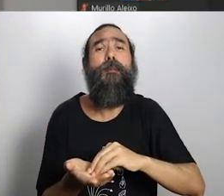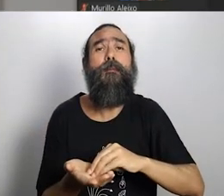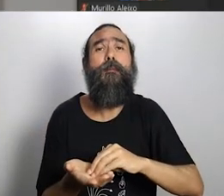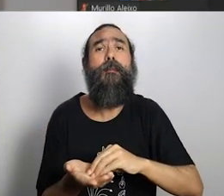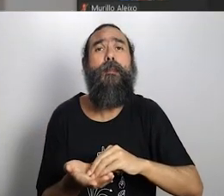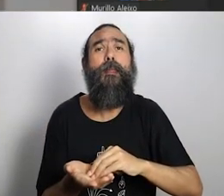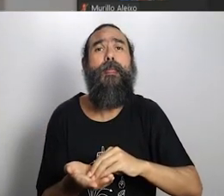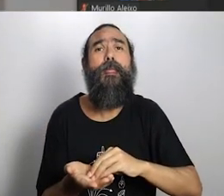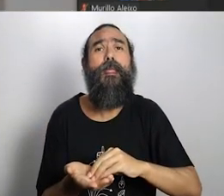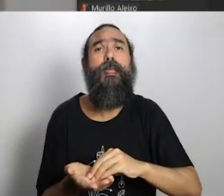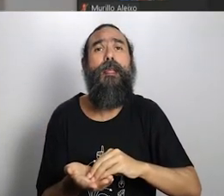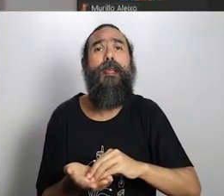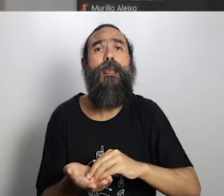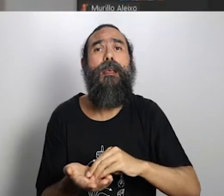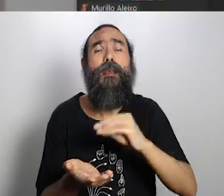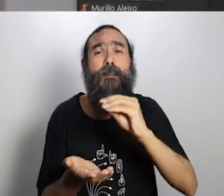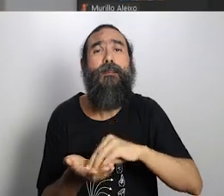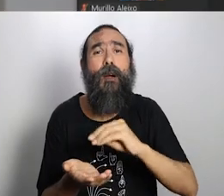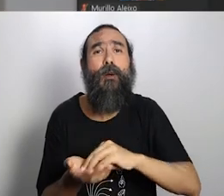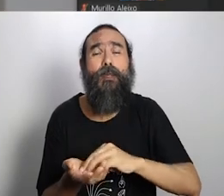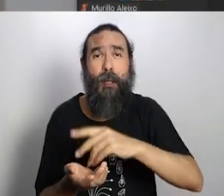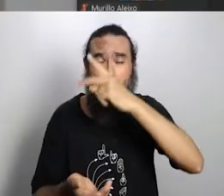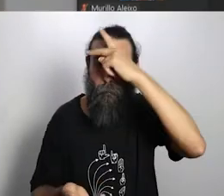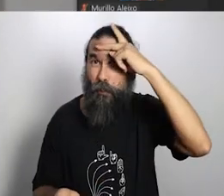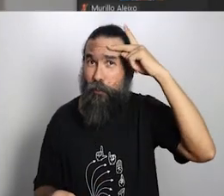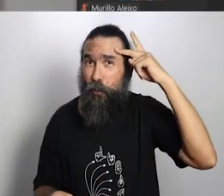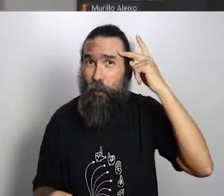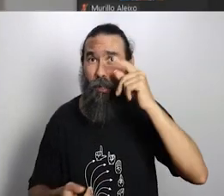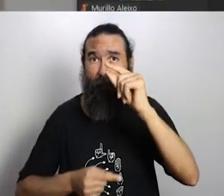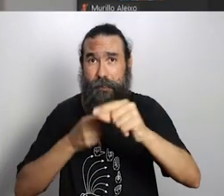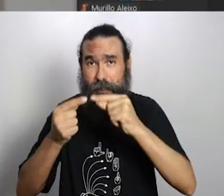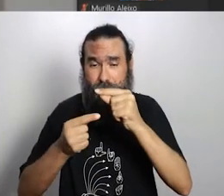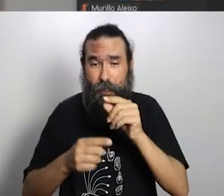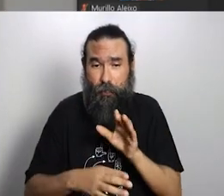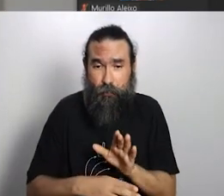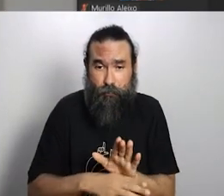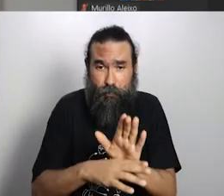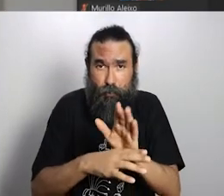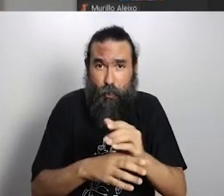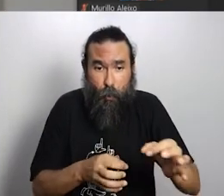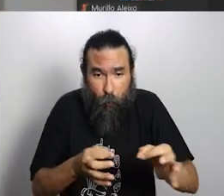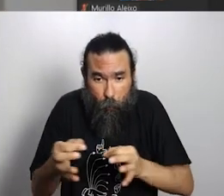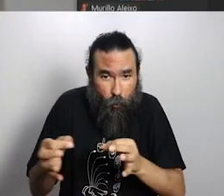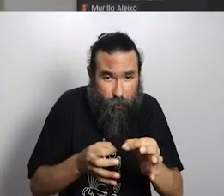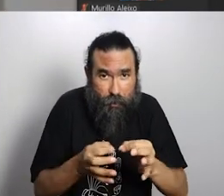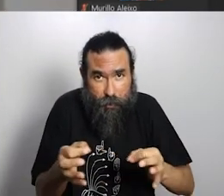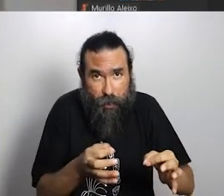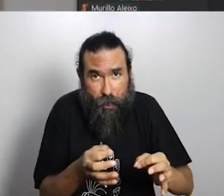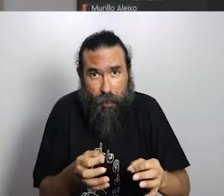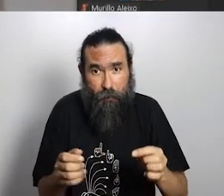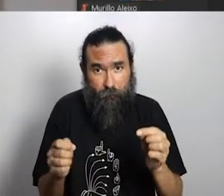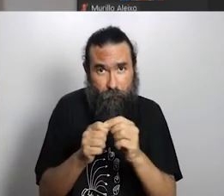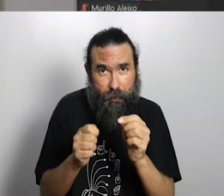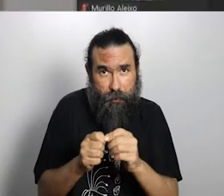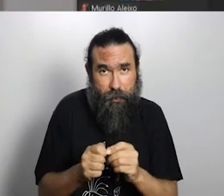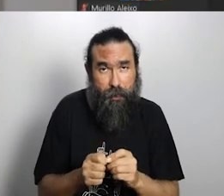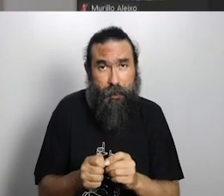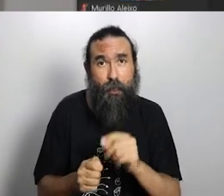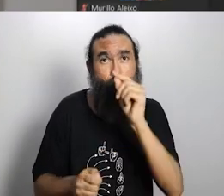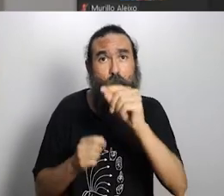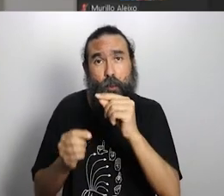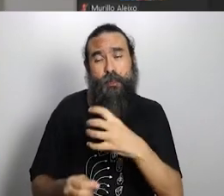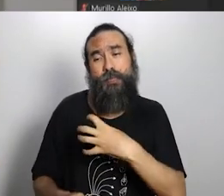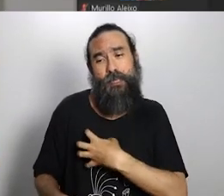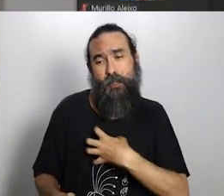com sentimento de causa. Porque começa, eu imagino que começa como fã. Porque você, pela sua idade, você começou a